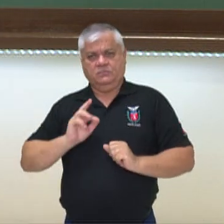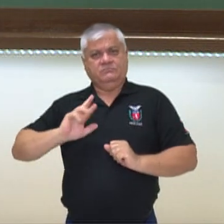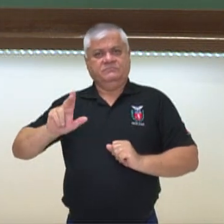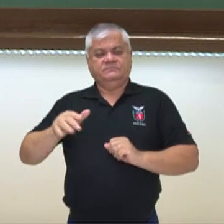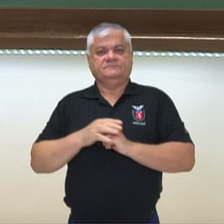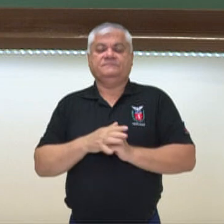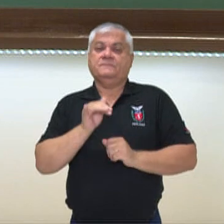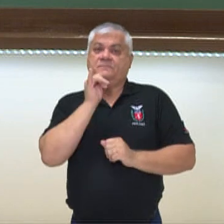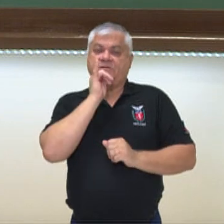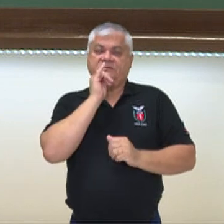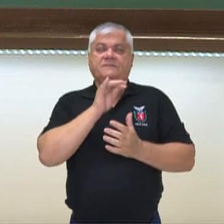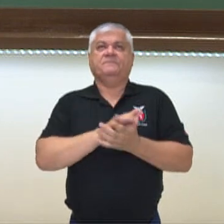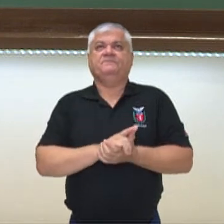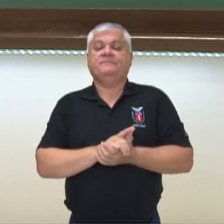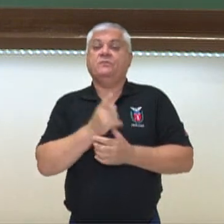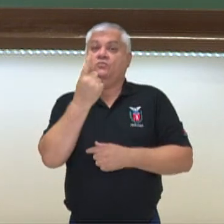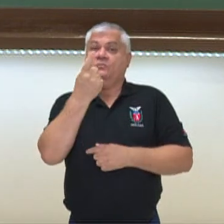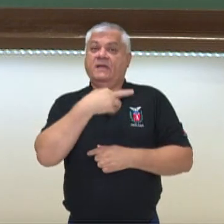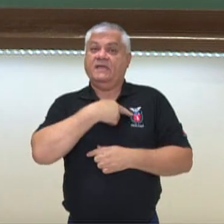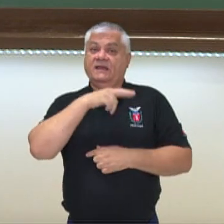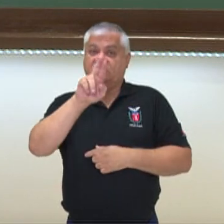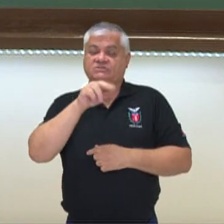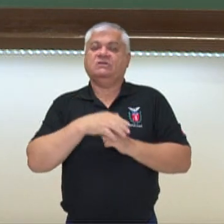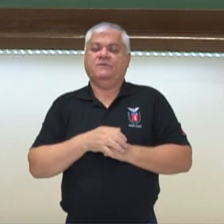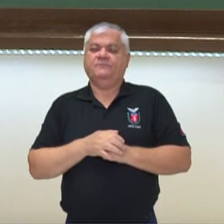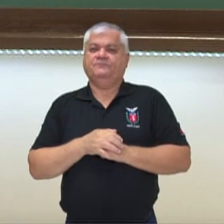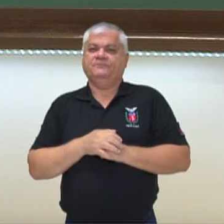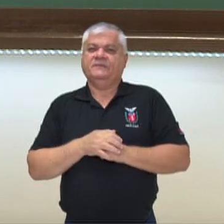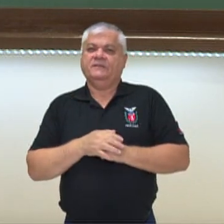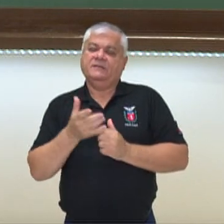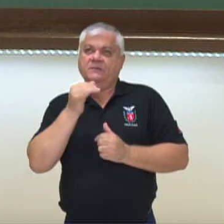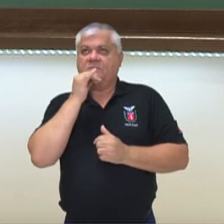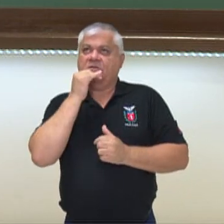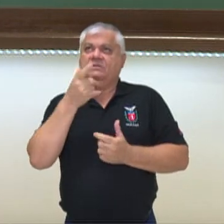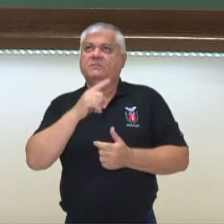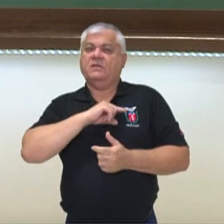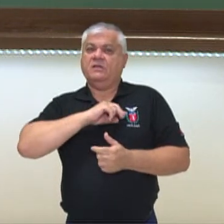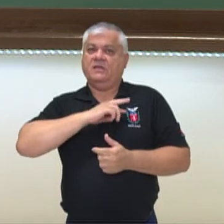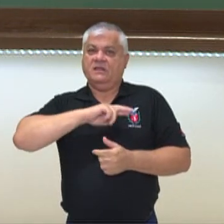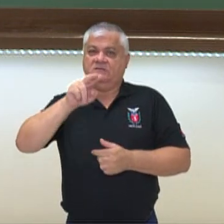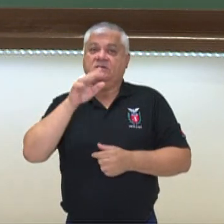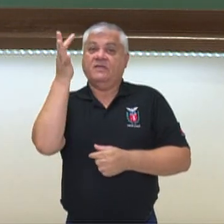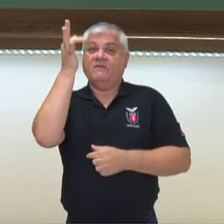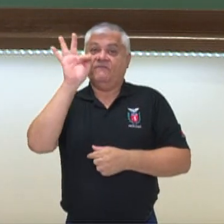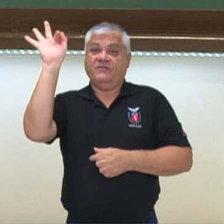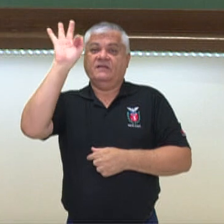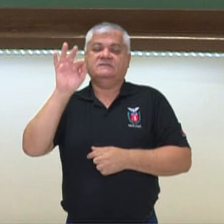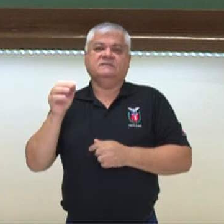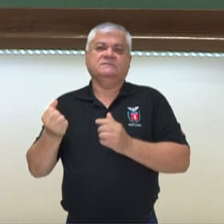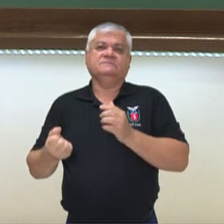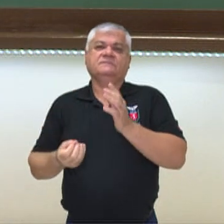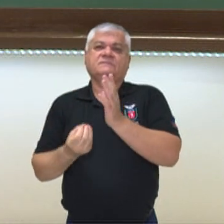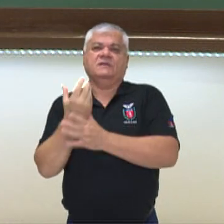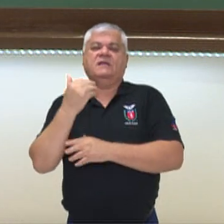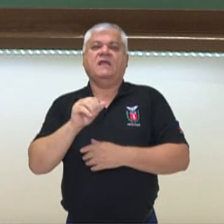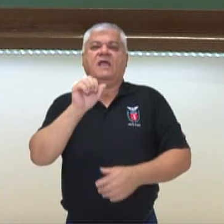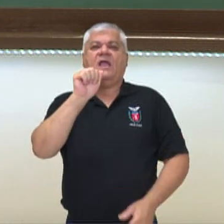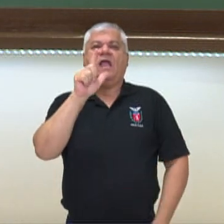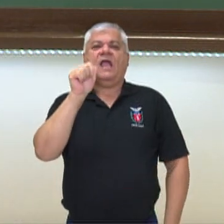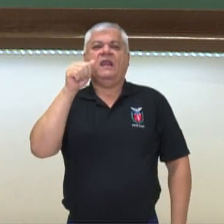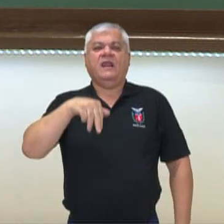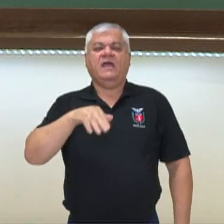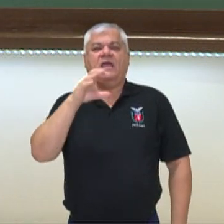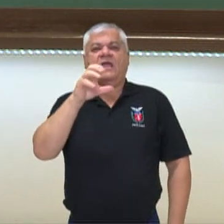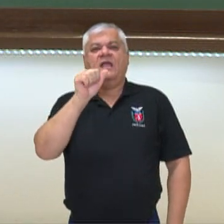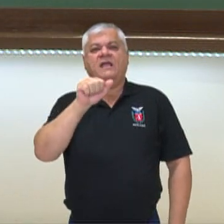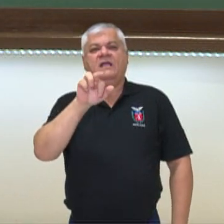Por exemplo, tem uma religião que foi codificada, não criada, na França, por um cara chamado Allan Kardec.